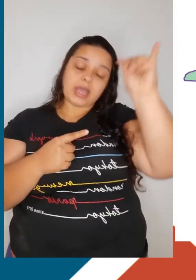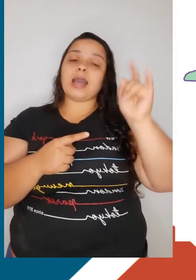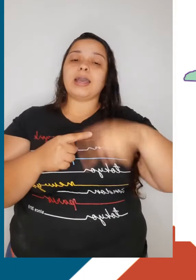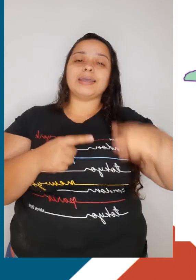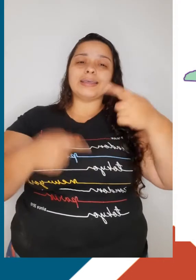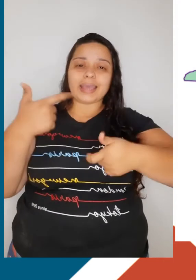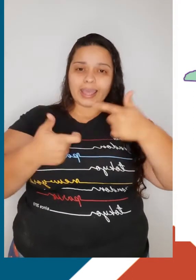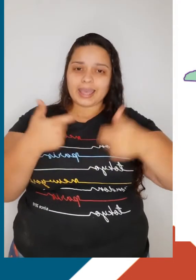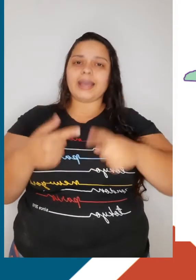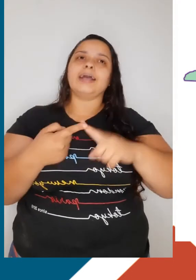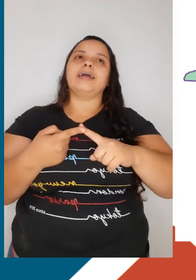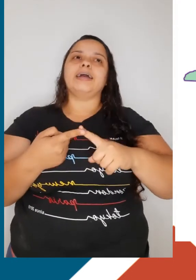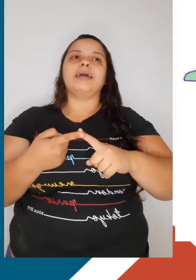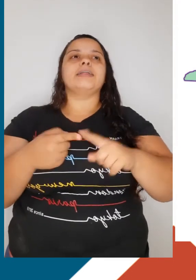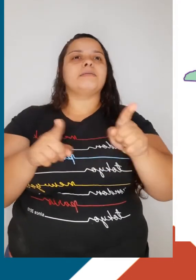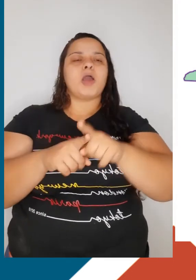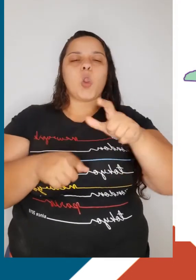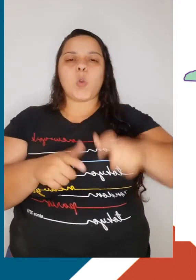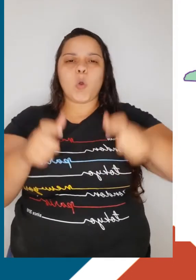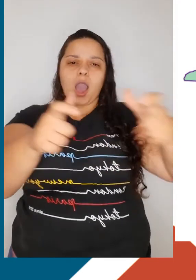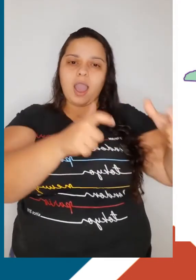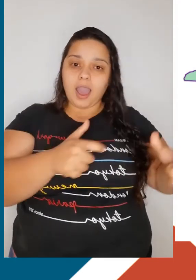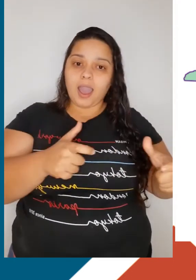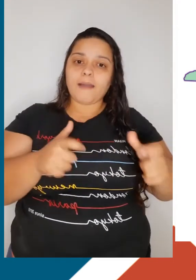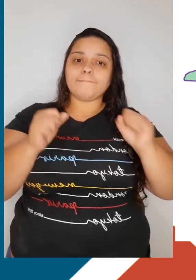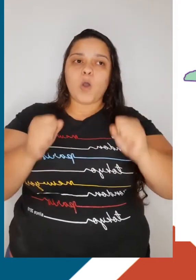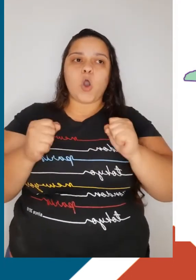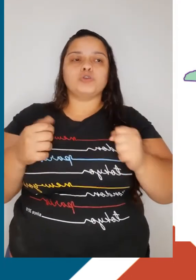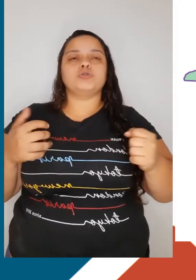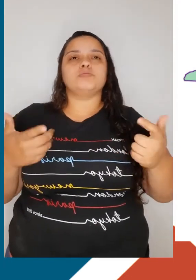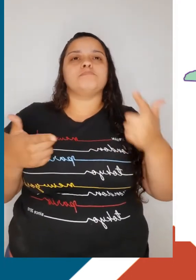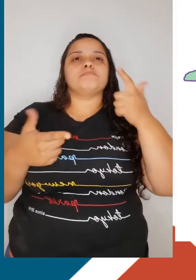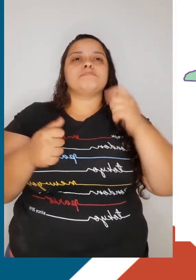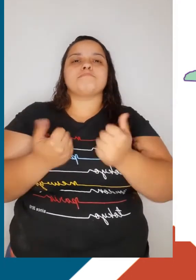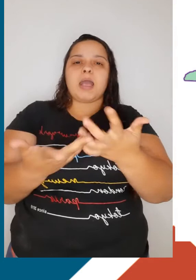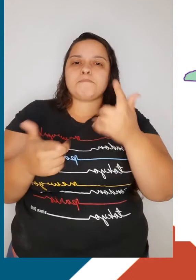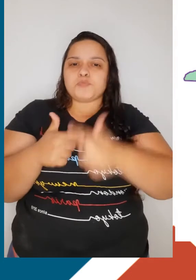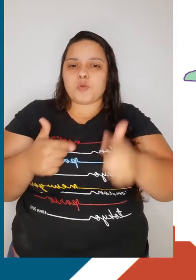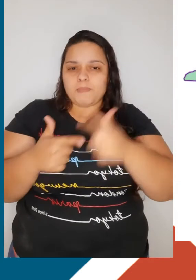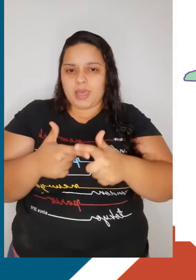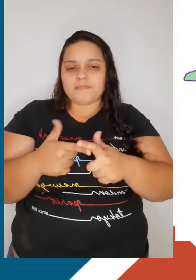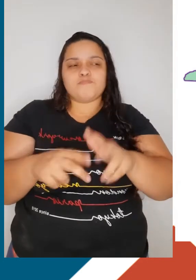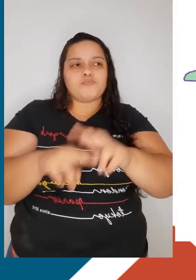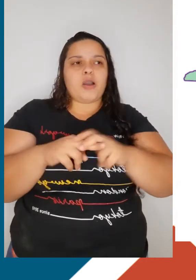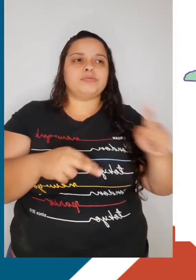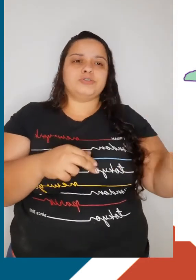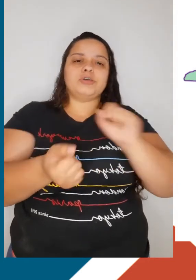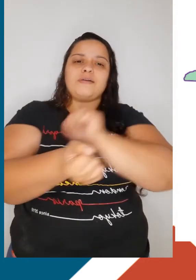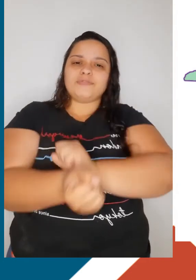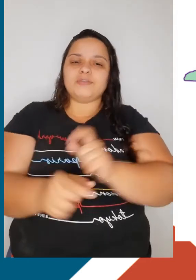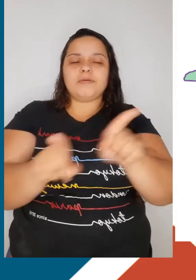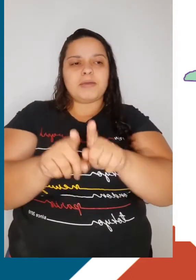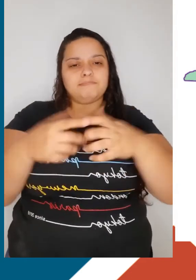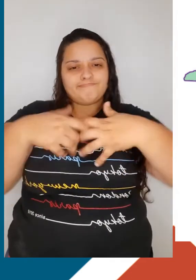objetivo de evitar guerras civis, regionais e locais que poderiam comprometer a estrutura social marcada pela escravidão